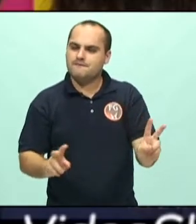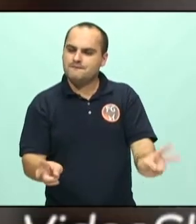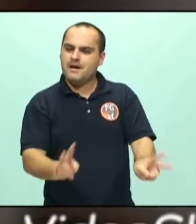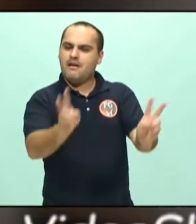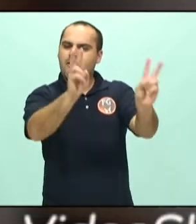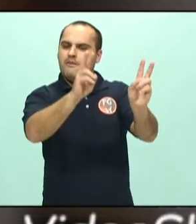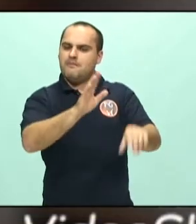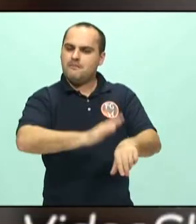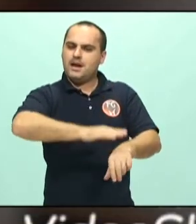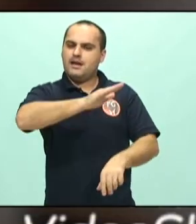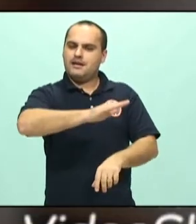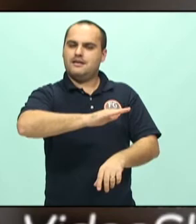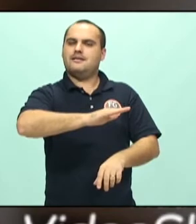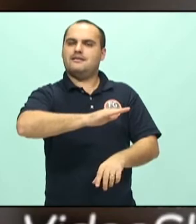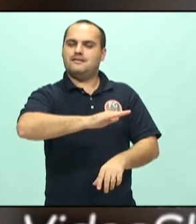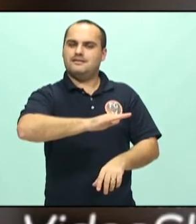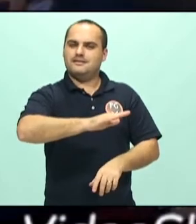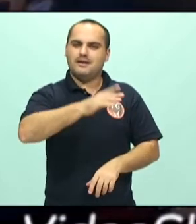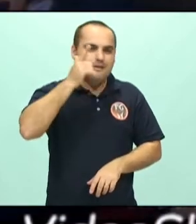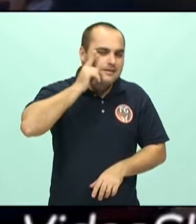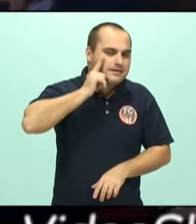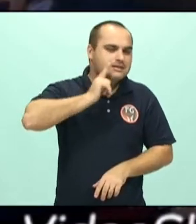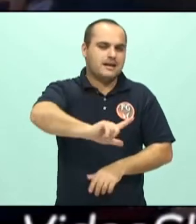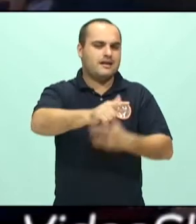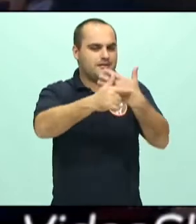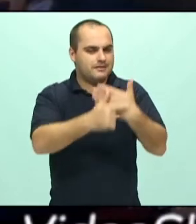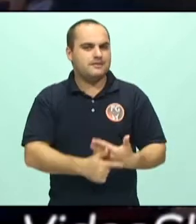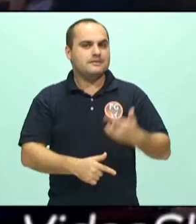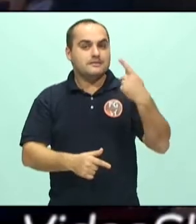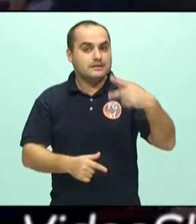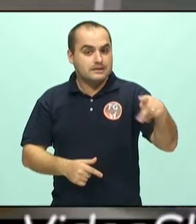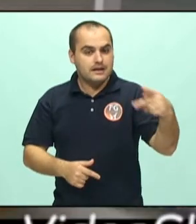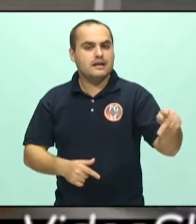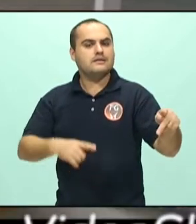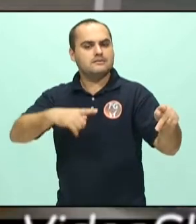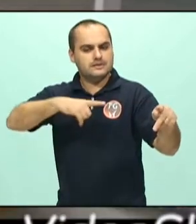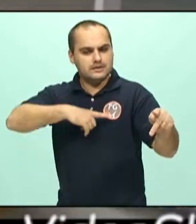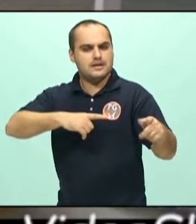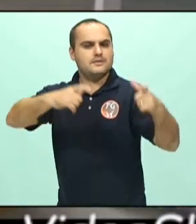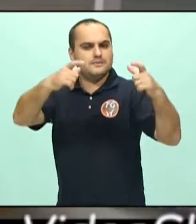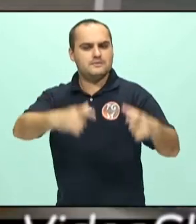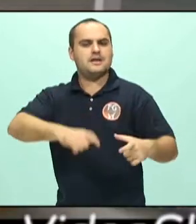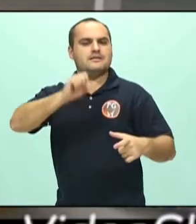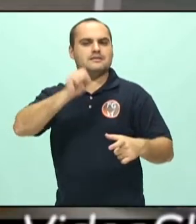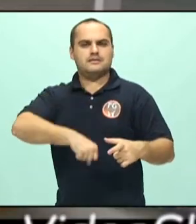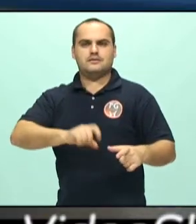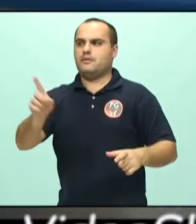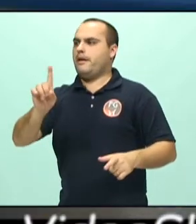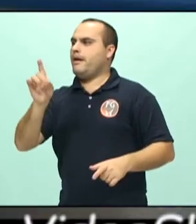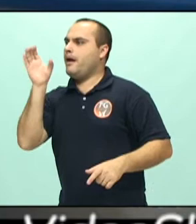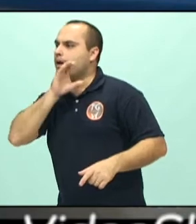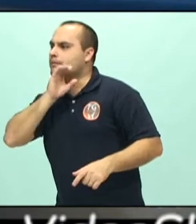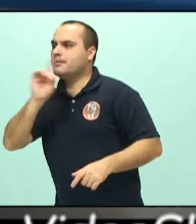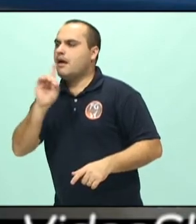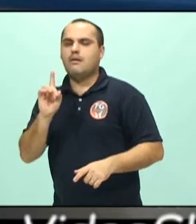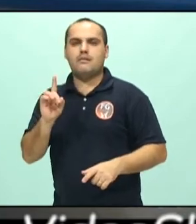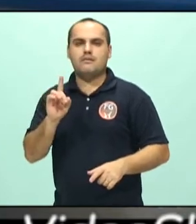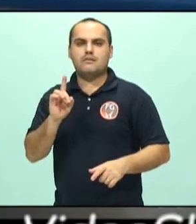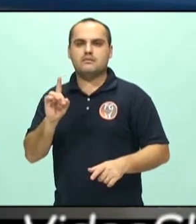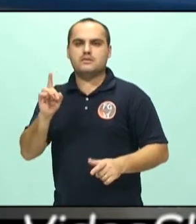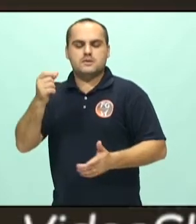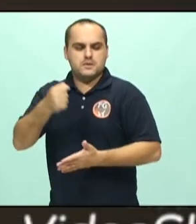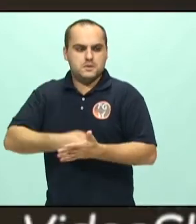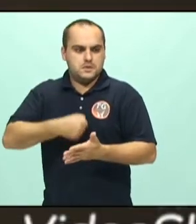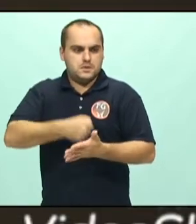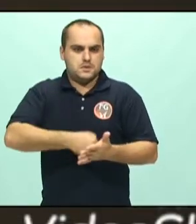para que a gente consiga perceber que não foi um espaço surgido de um momento para o outro, mas que foi um espaço